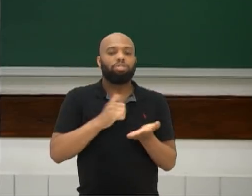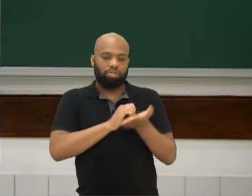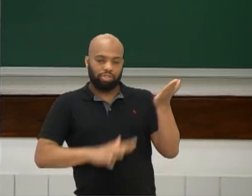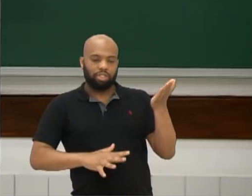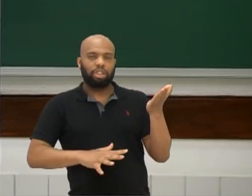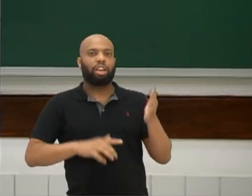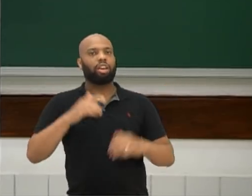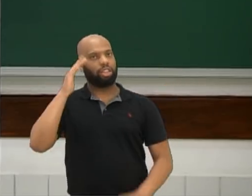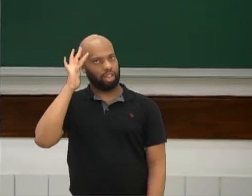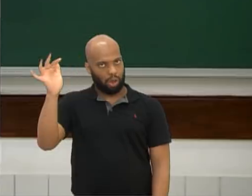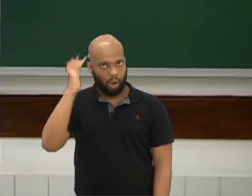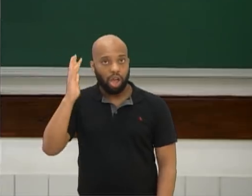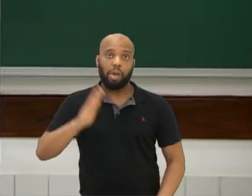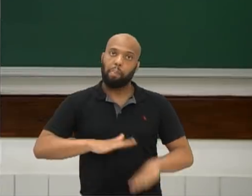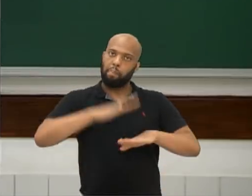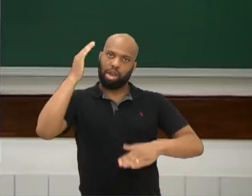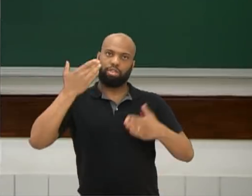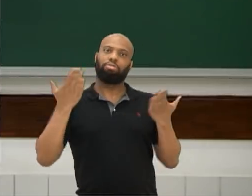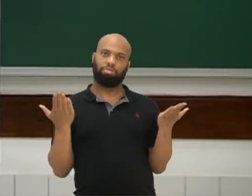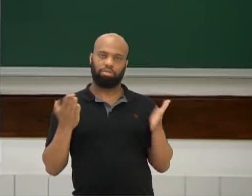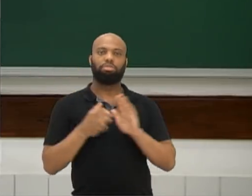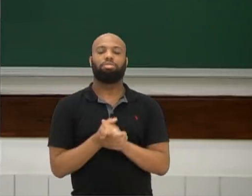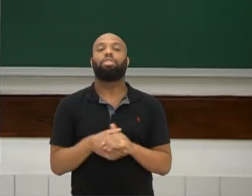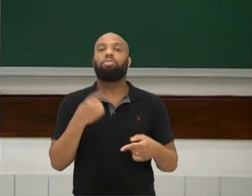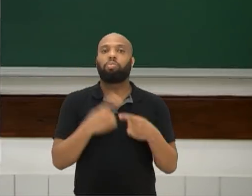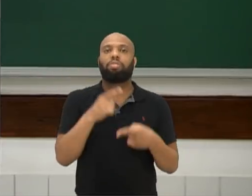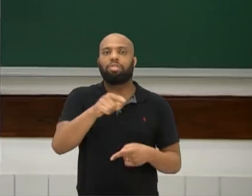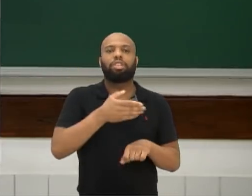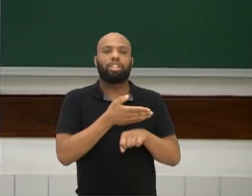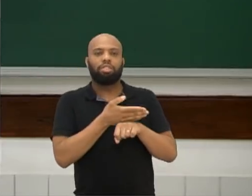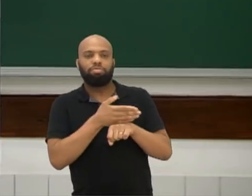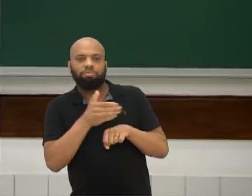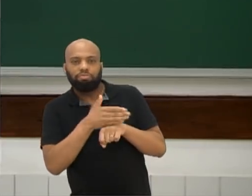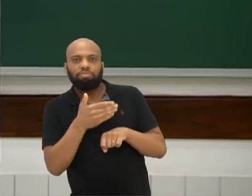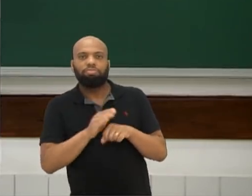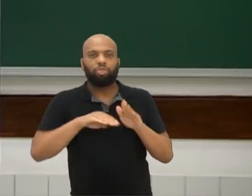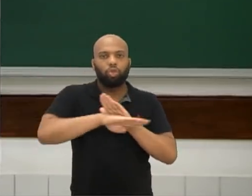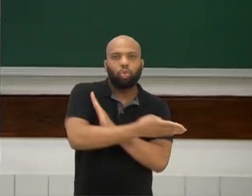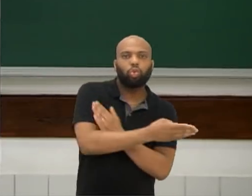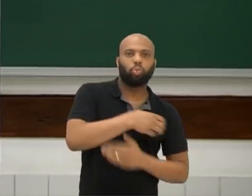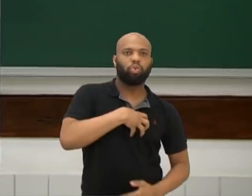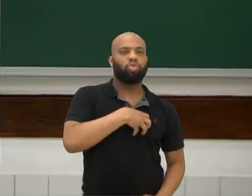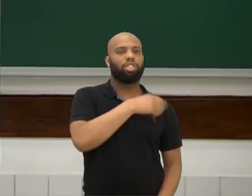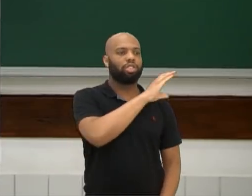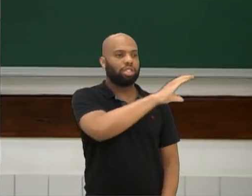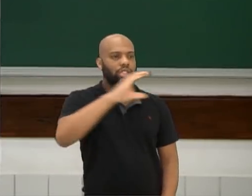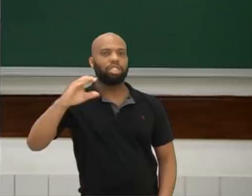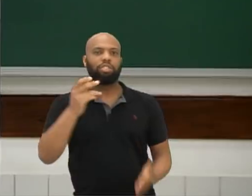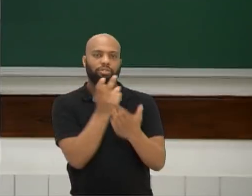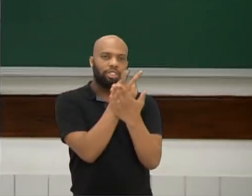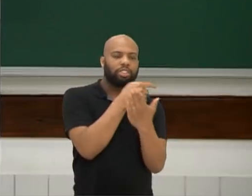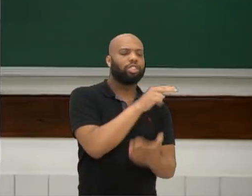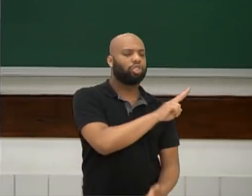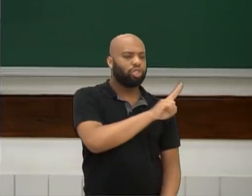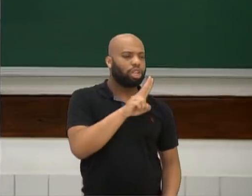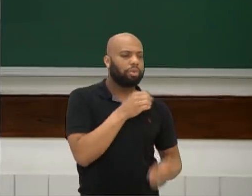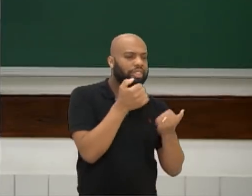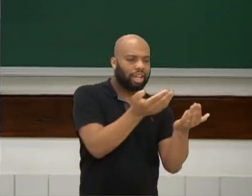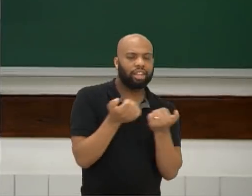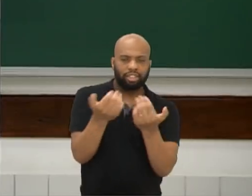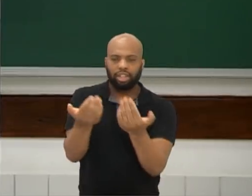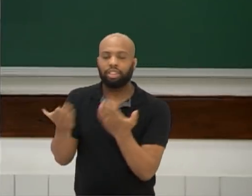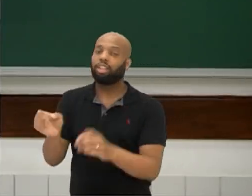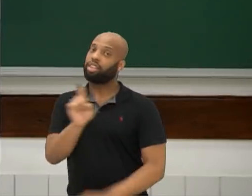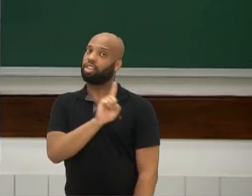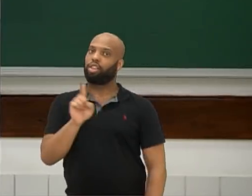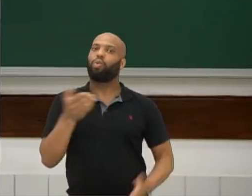atividade mais teórica mesmo, né? Vocês que estão mais acostumados a trabalhar com os carboninhos, desenhando estrutura, dando os nomes, né? Hoje é